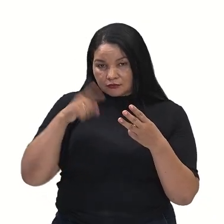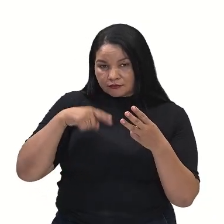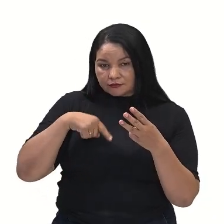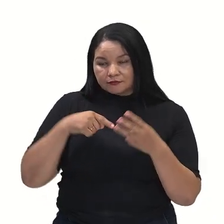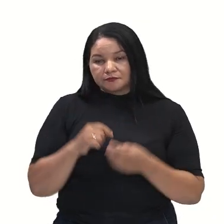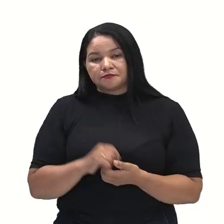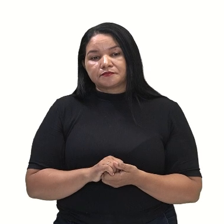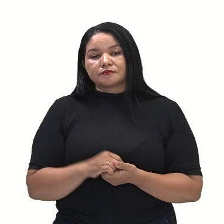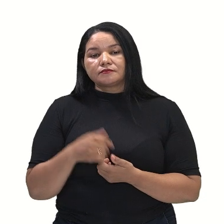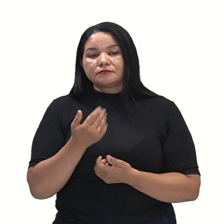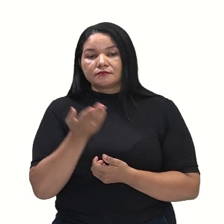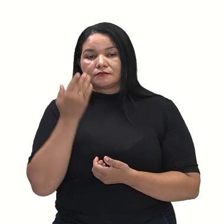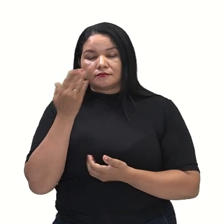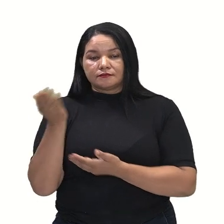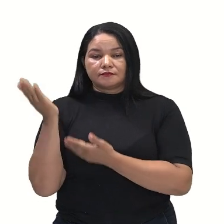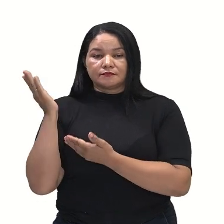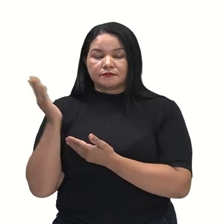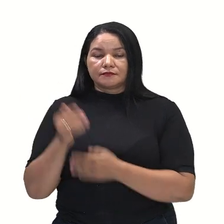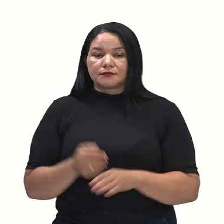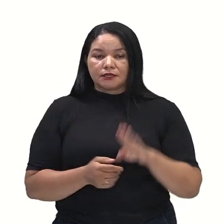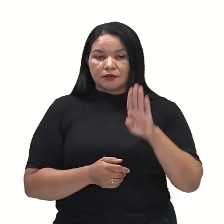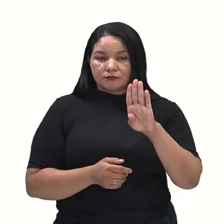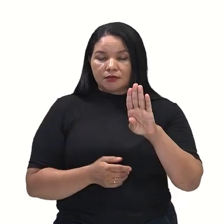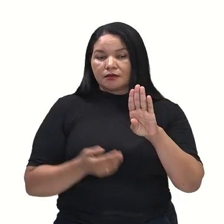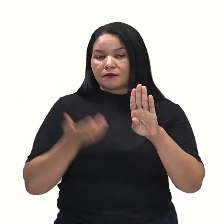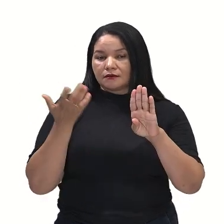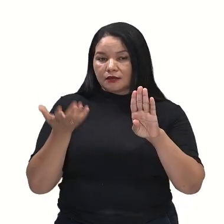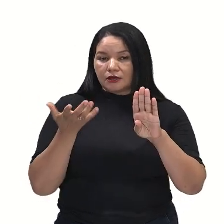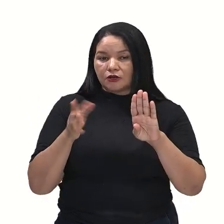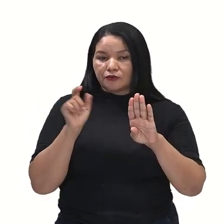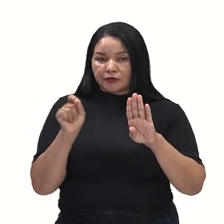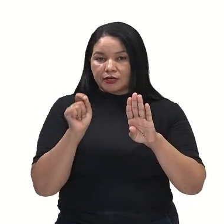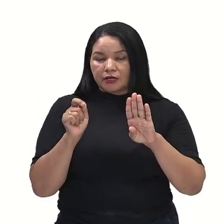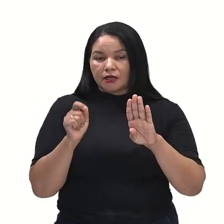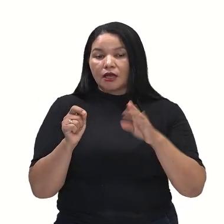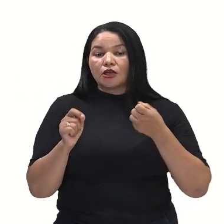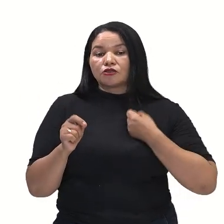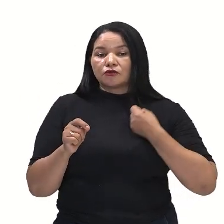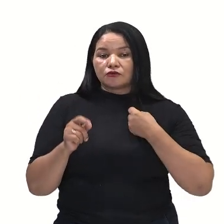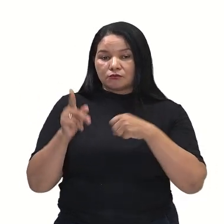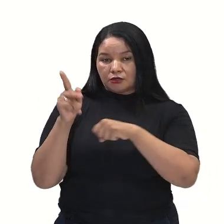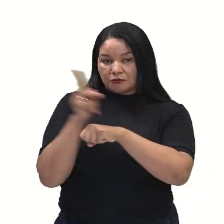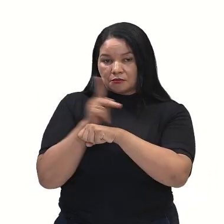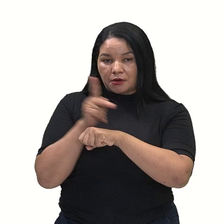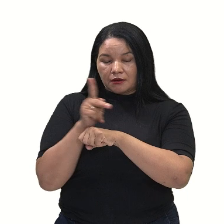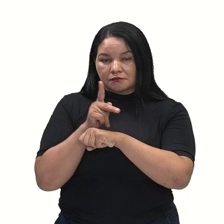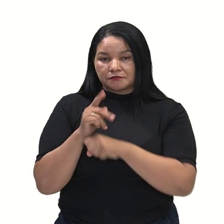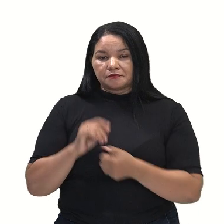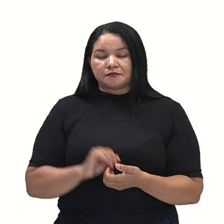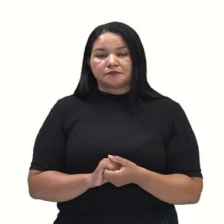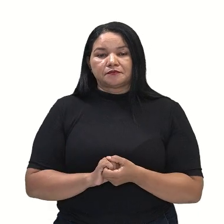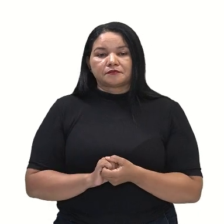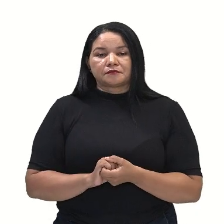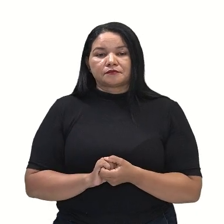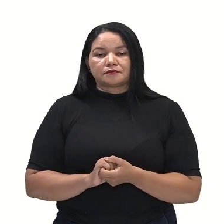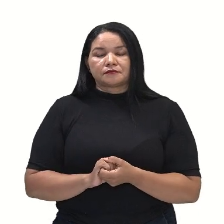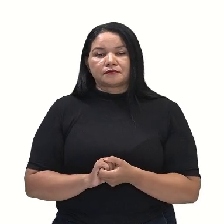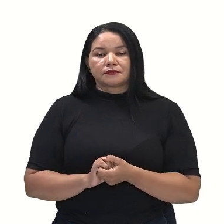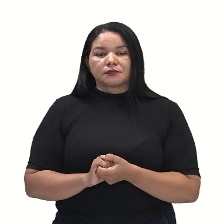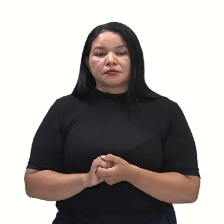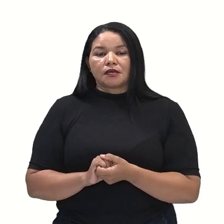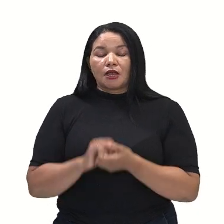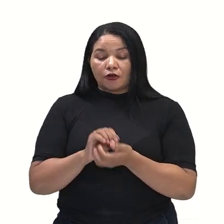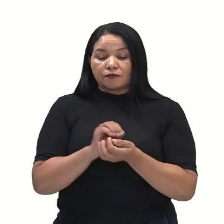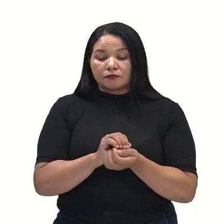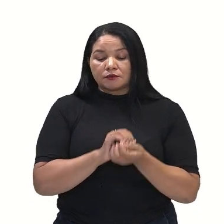olha lá. Letra B, ele quer obter um número par. Números pares, no lançamento de um